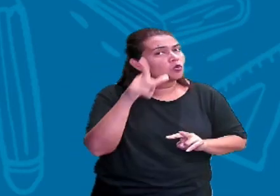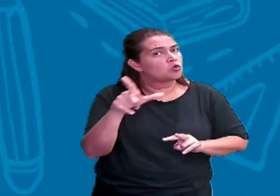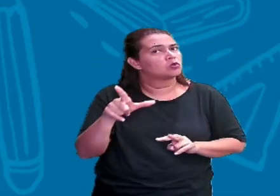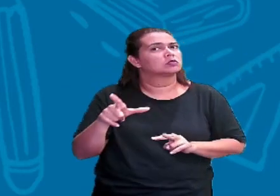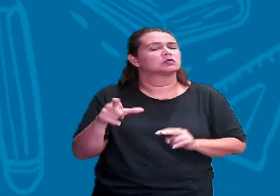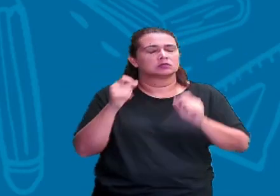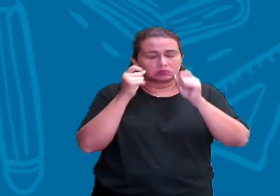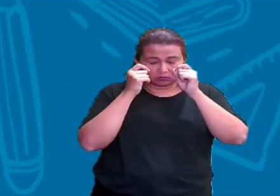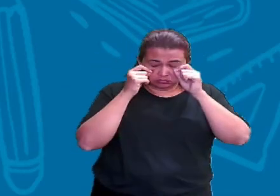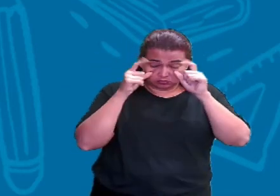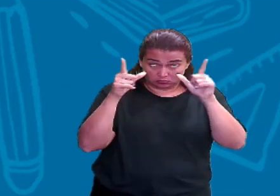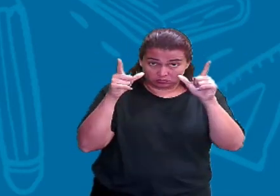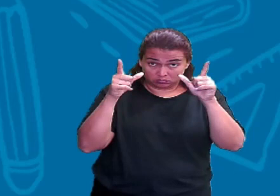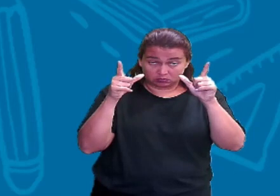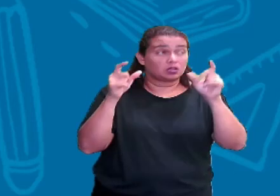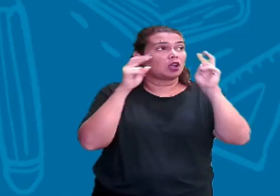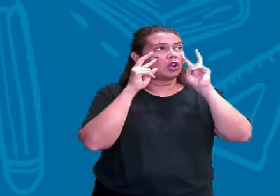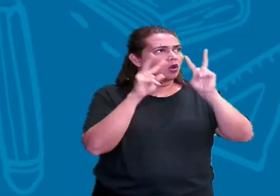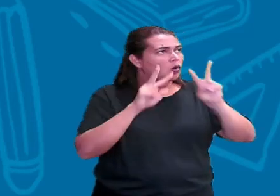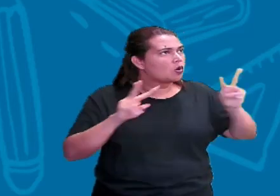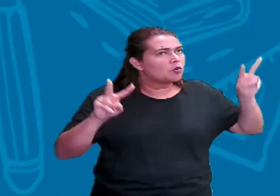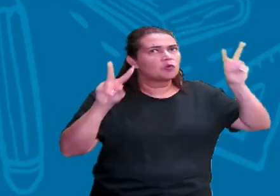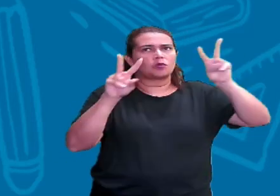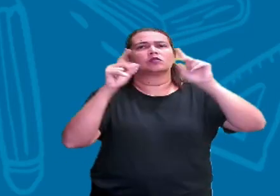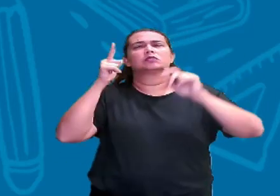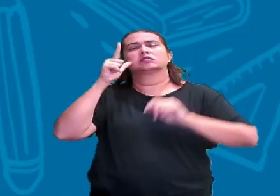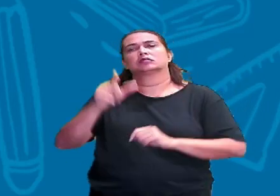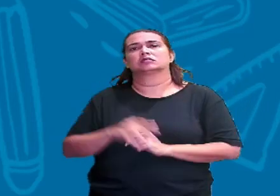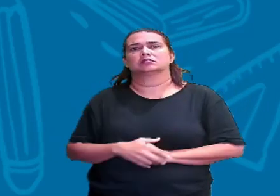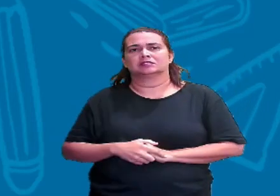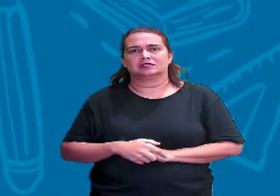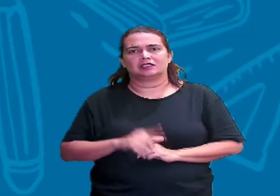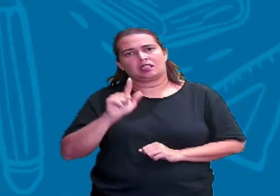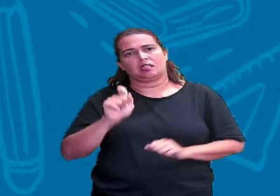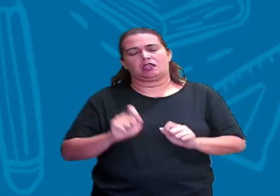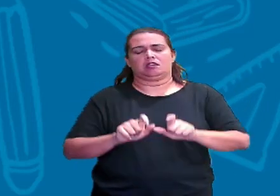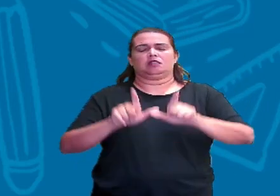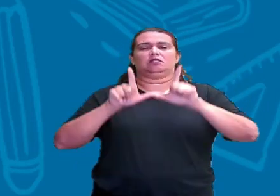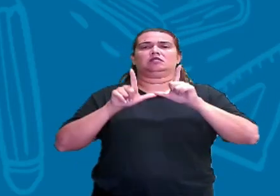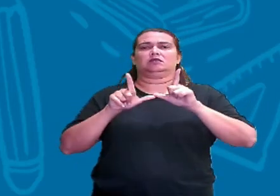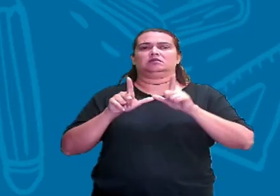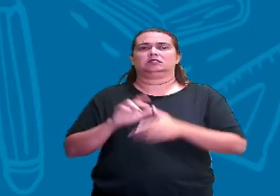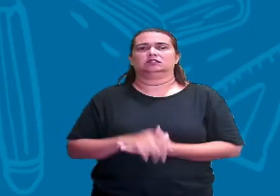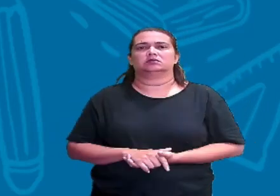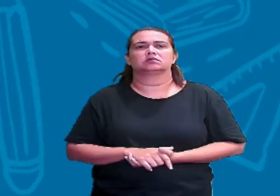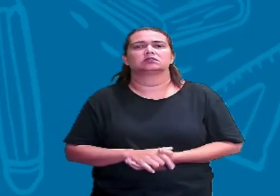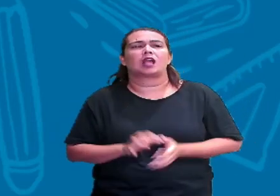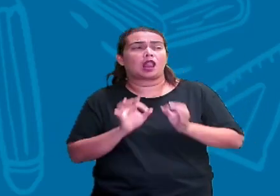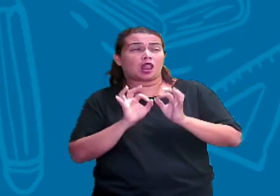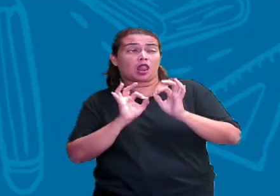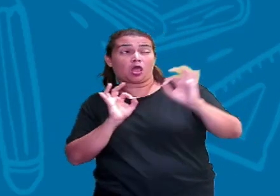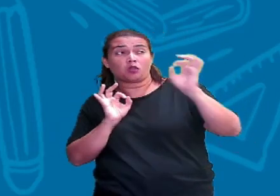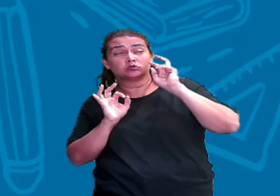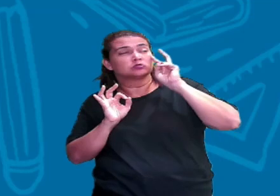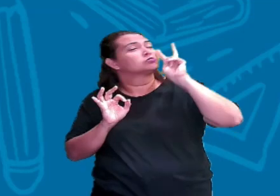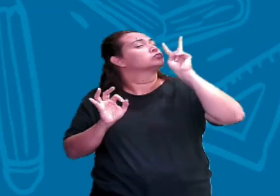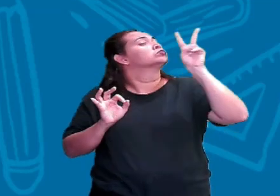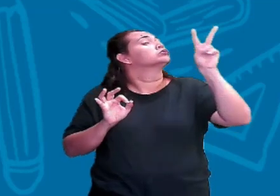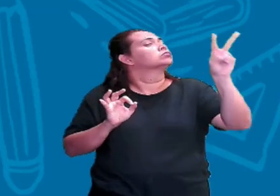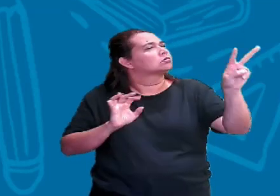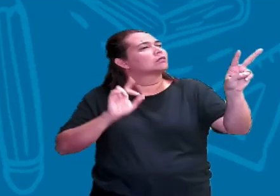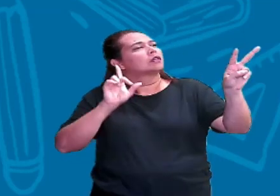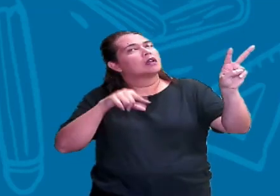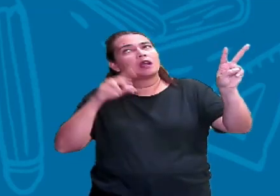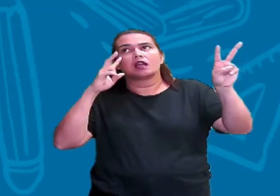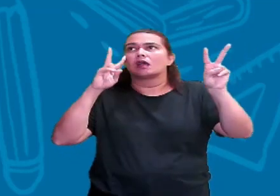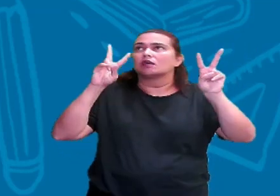eu abro, certo? É formada por tudo aquilo que nossa visão alcança, além do que o ser